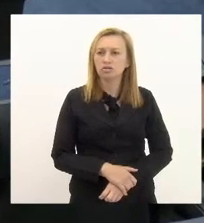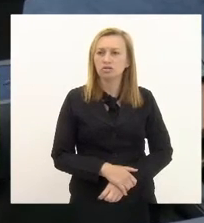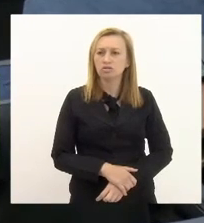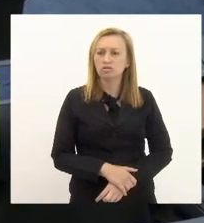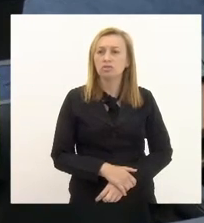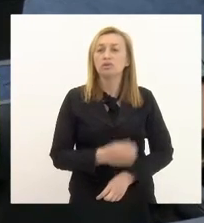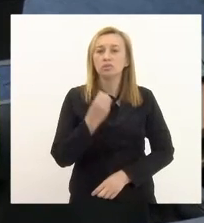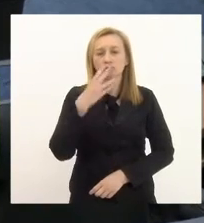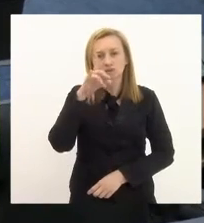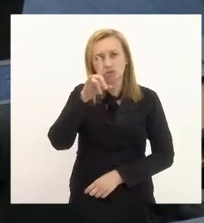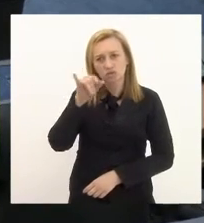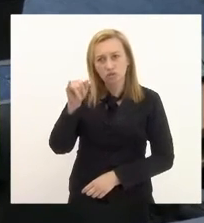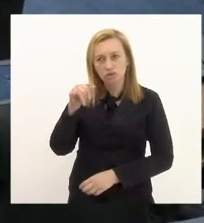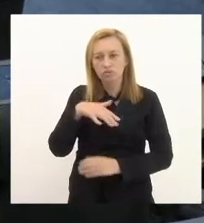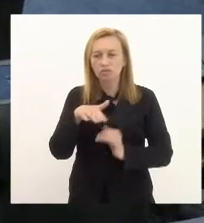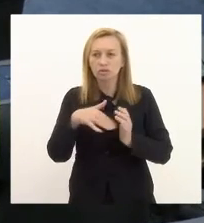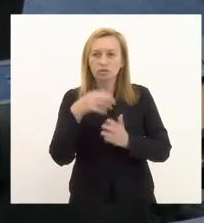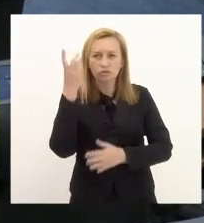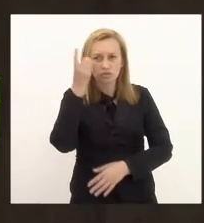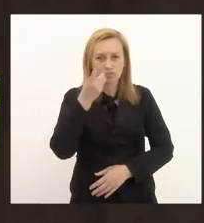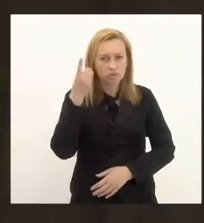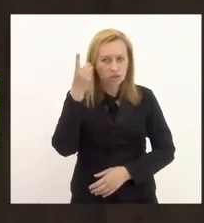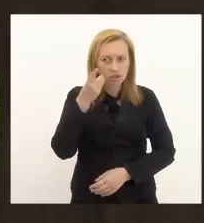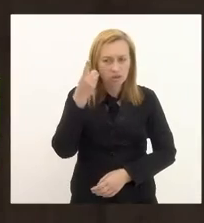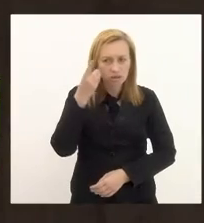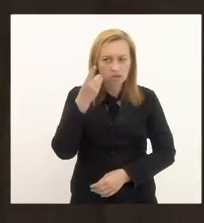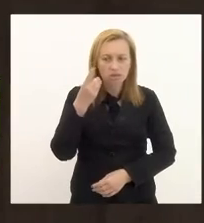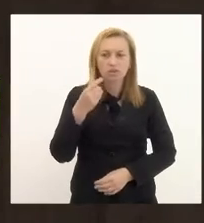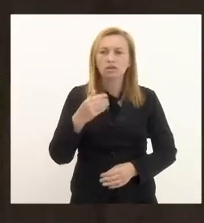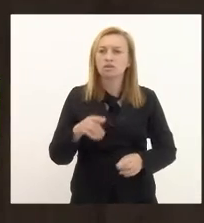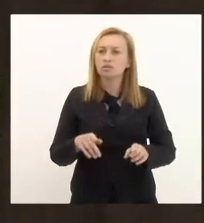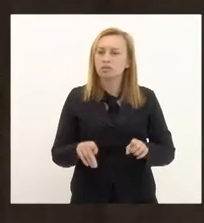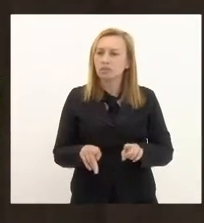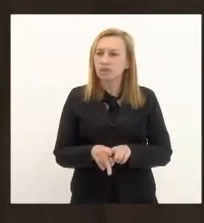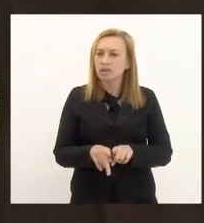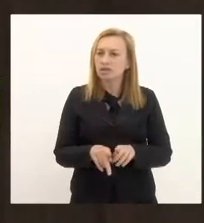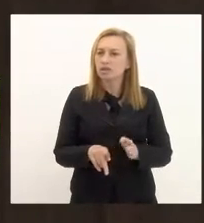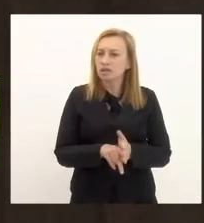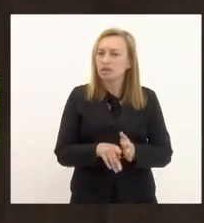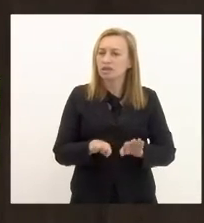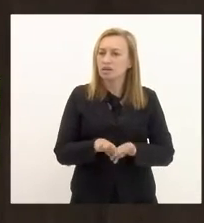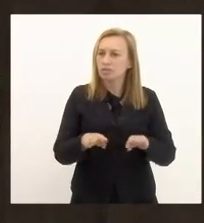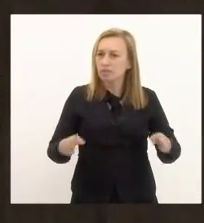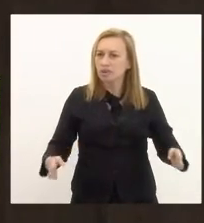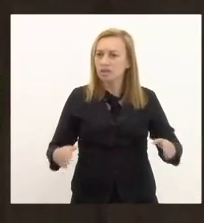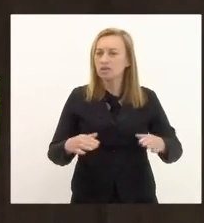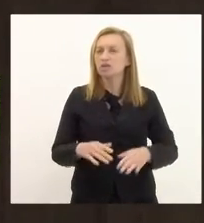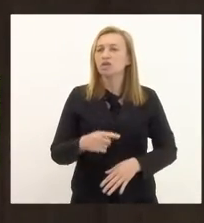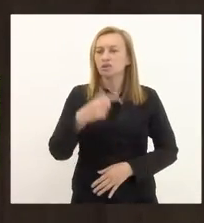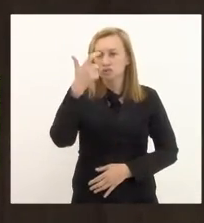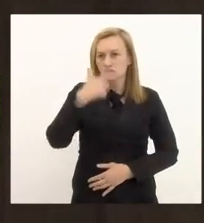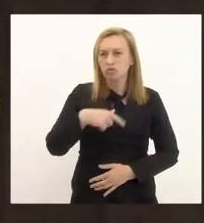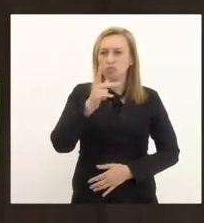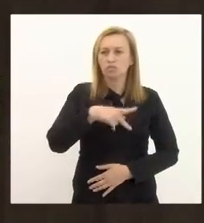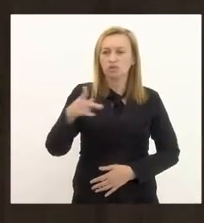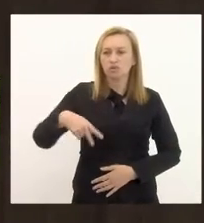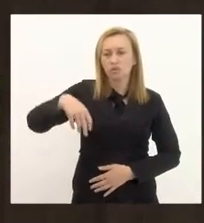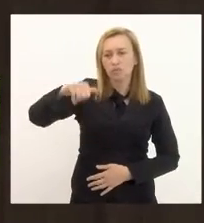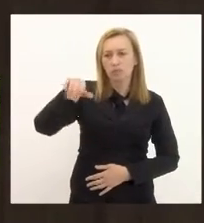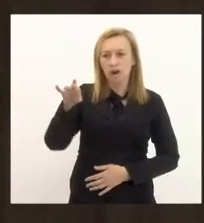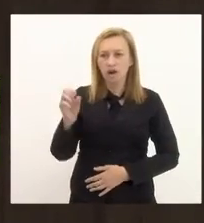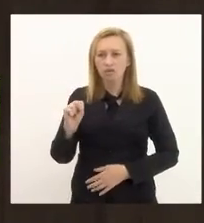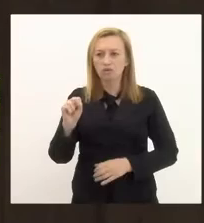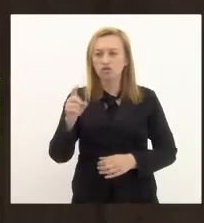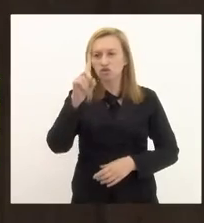Oi bom dia senhores parlamentares demais membros da mesa a todos aqui presentes sou professor Marcos Freitas